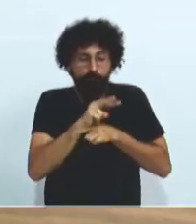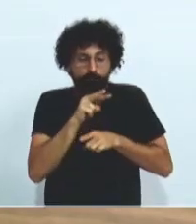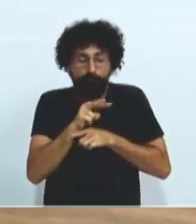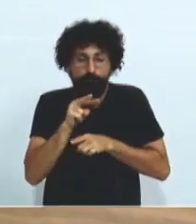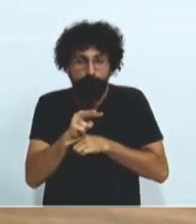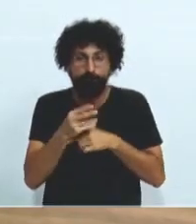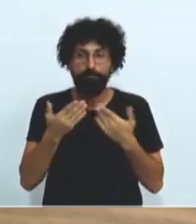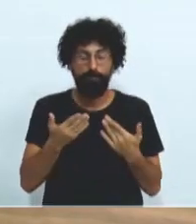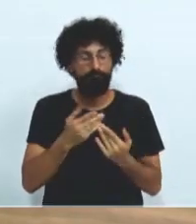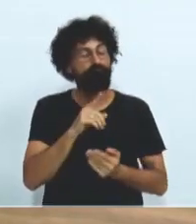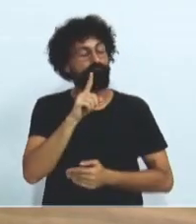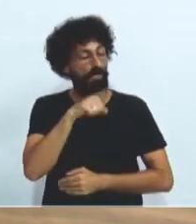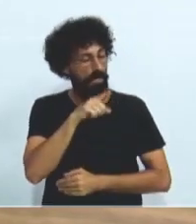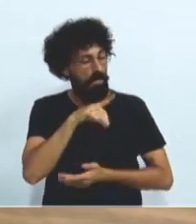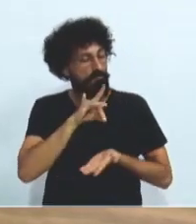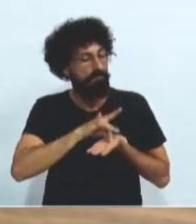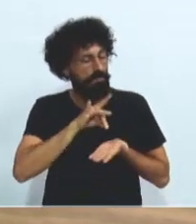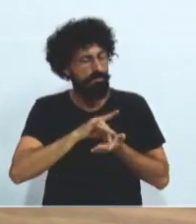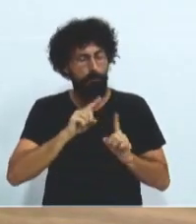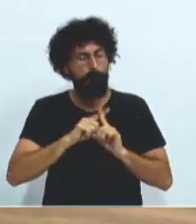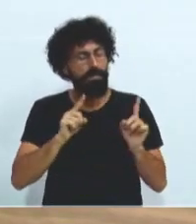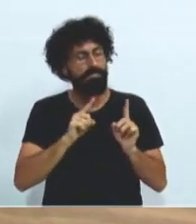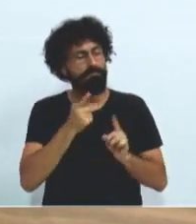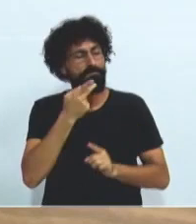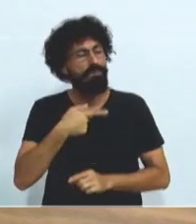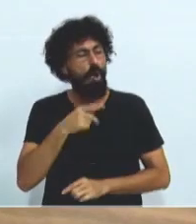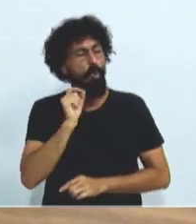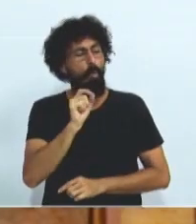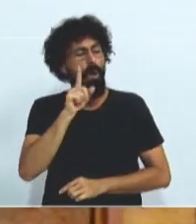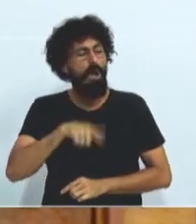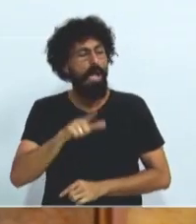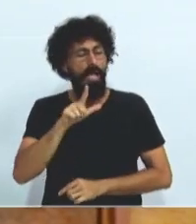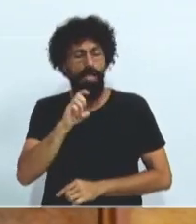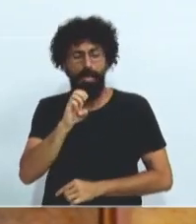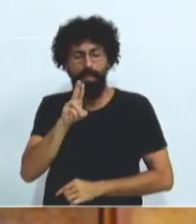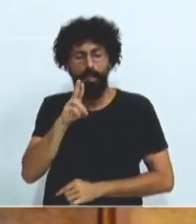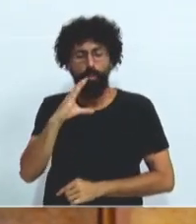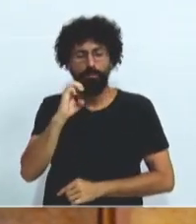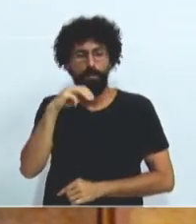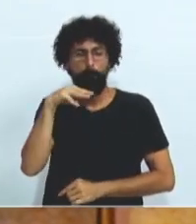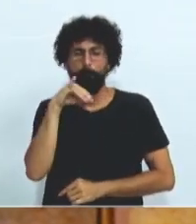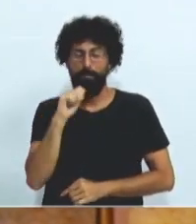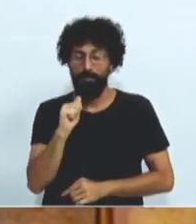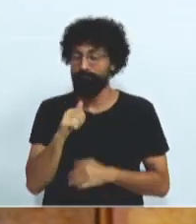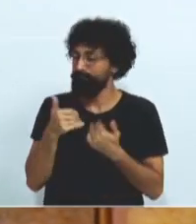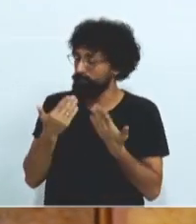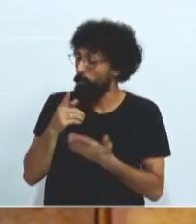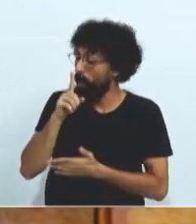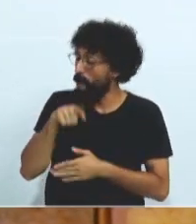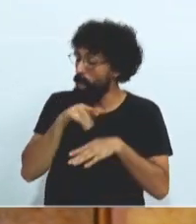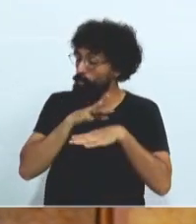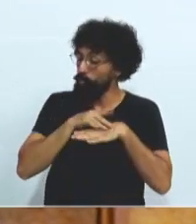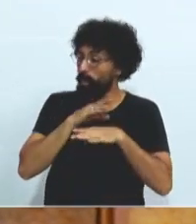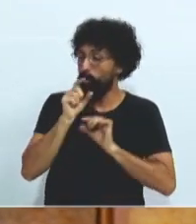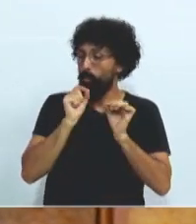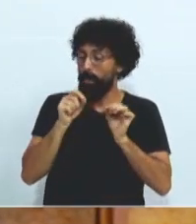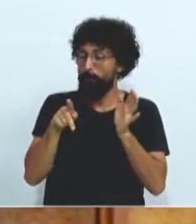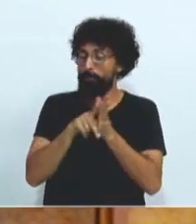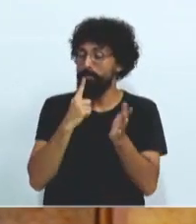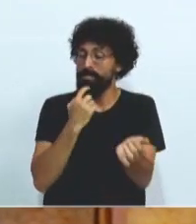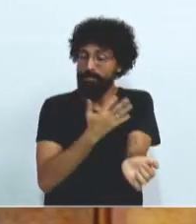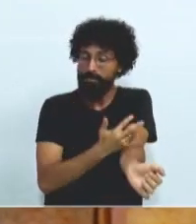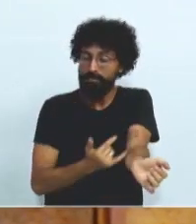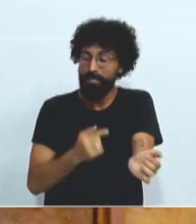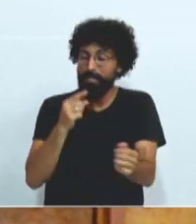um alerta para a leucemia, mas o que é a leucemia, doutora? Então, a leucemia é um tipo de câncer que acomete a medula